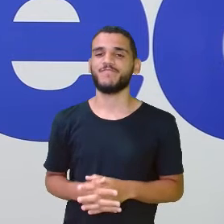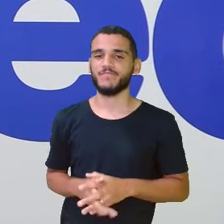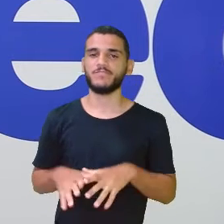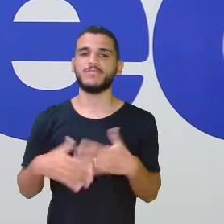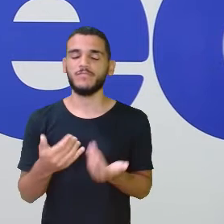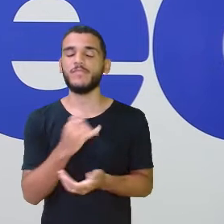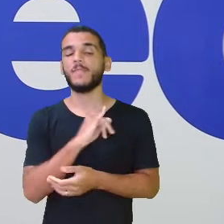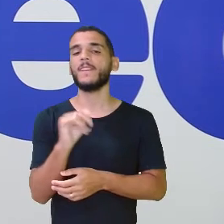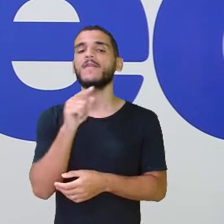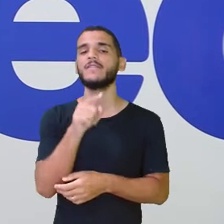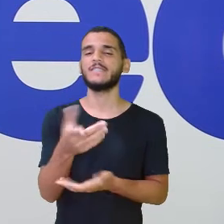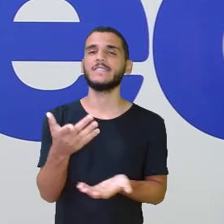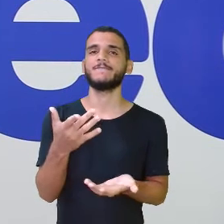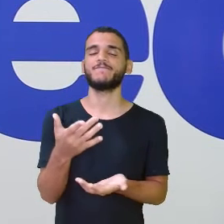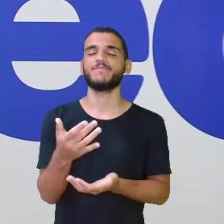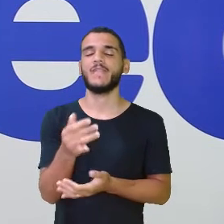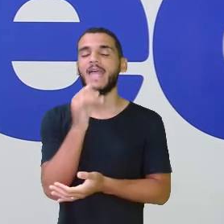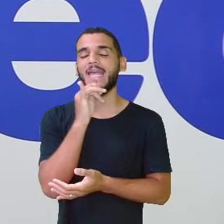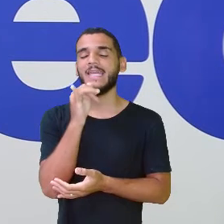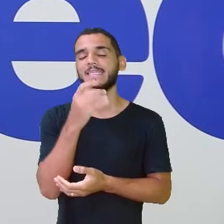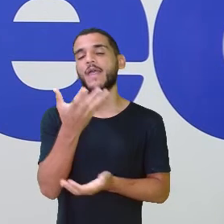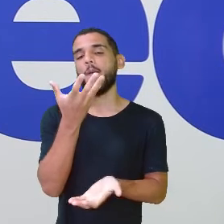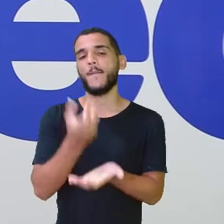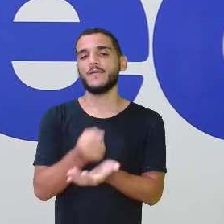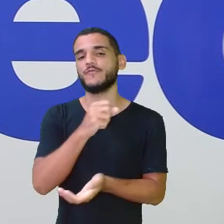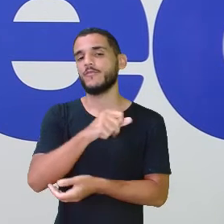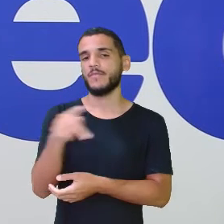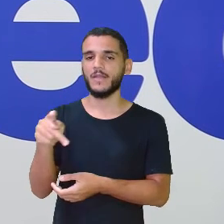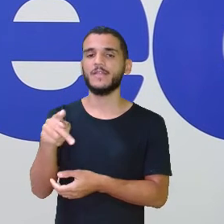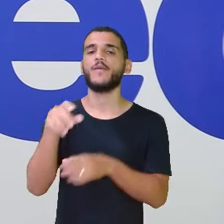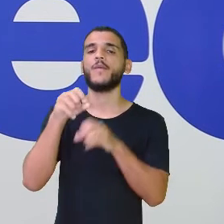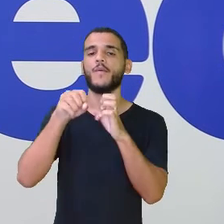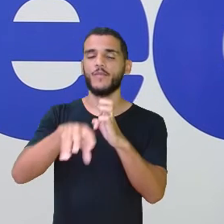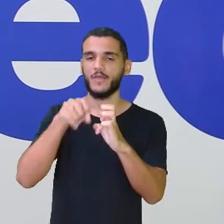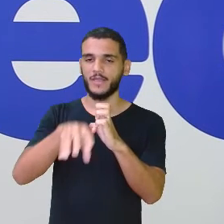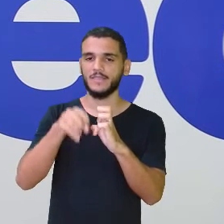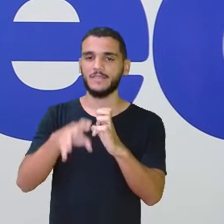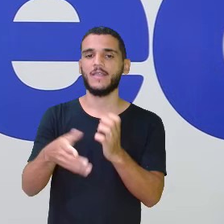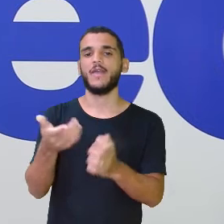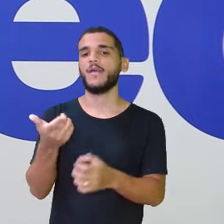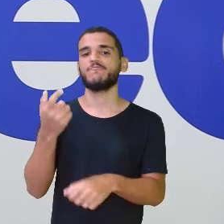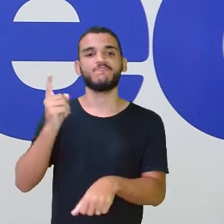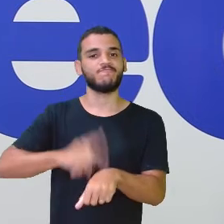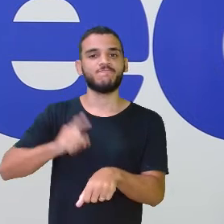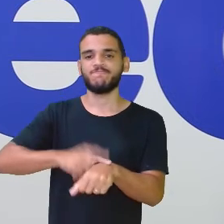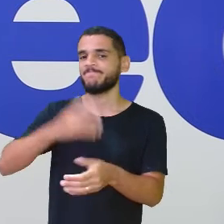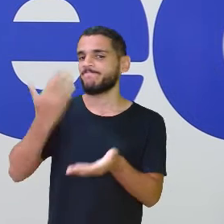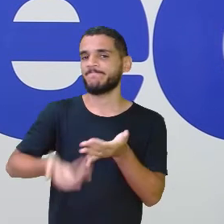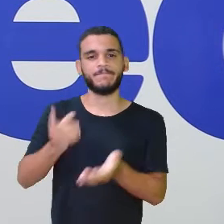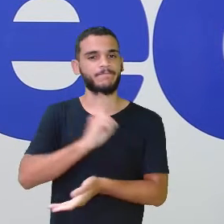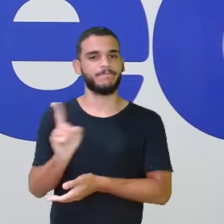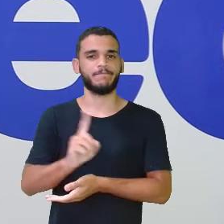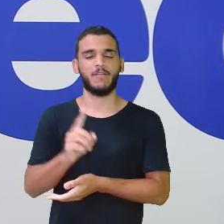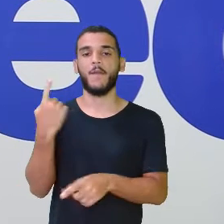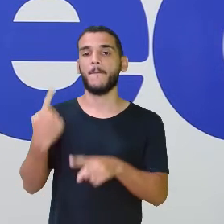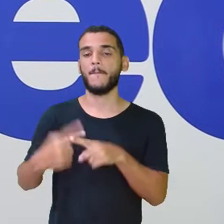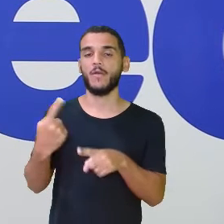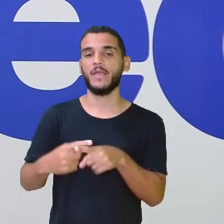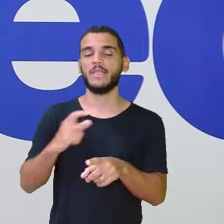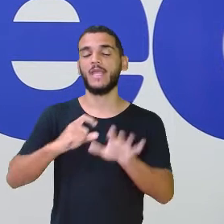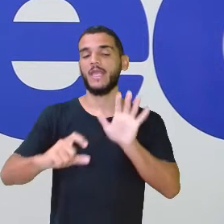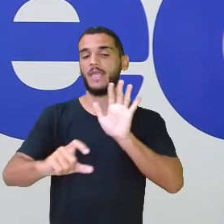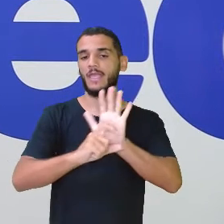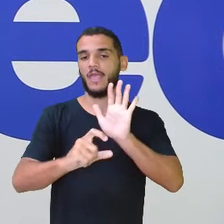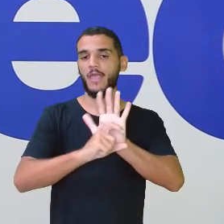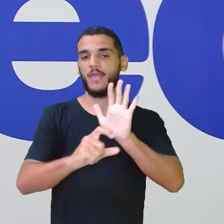Se você ainda não baixou o aplicativo do Educa Recife, não perde tempo, galera? Os QR